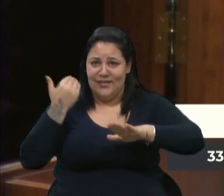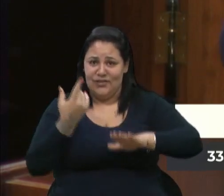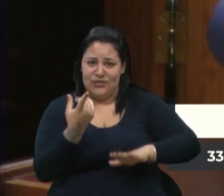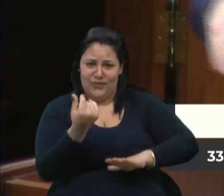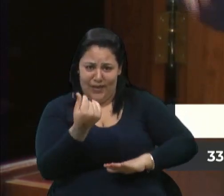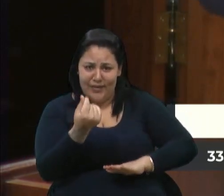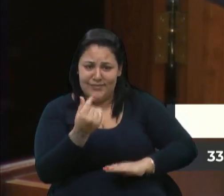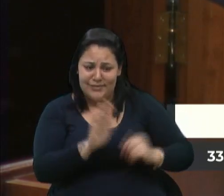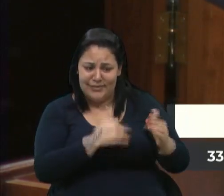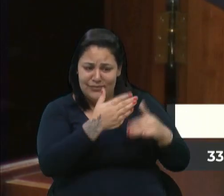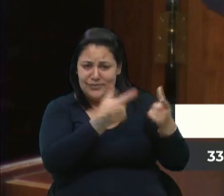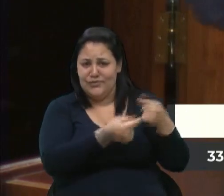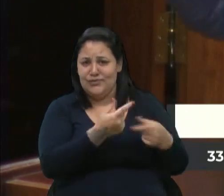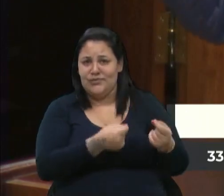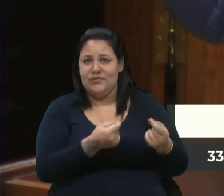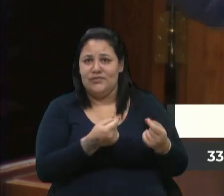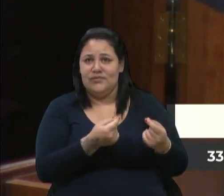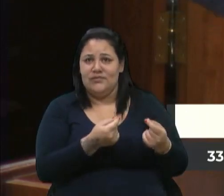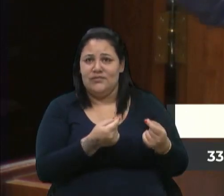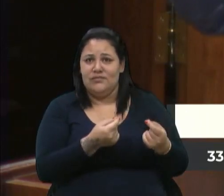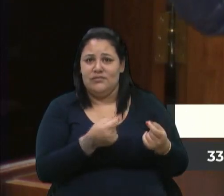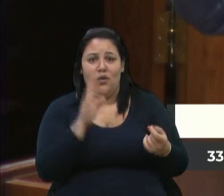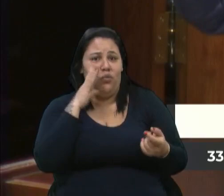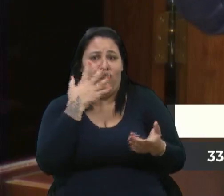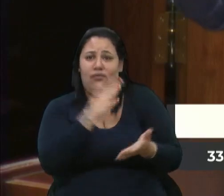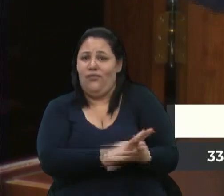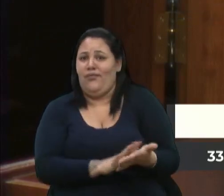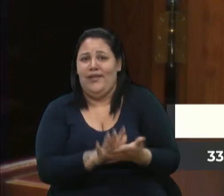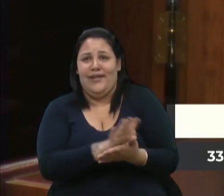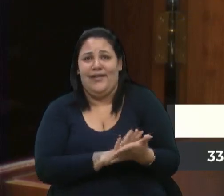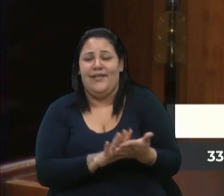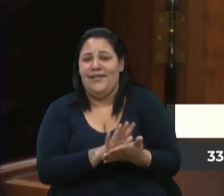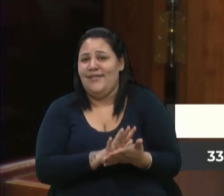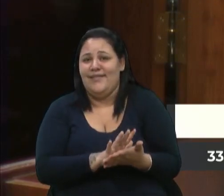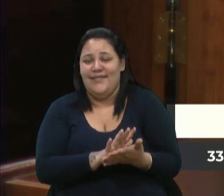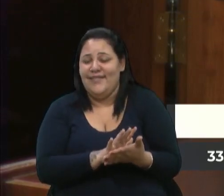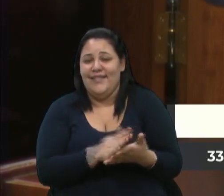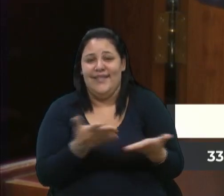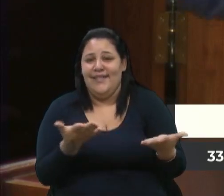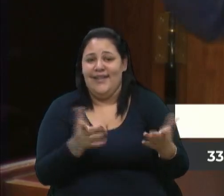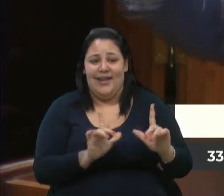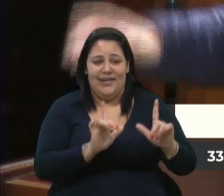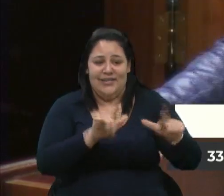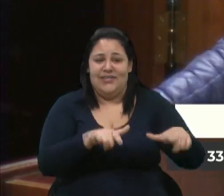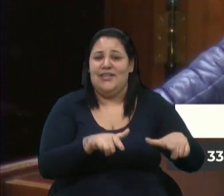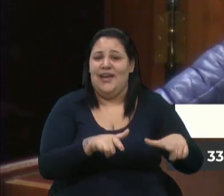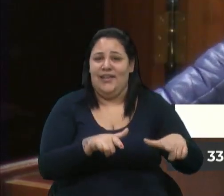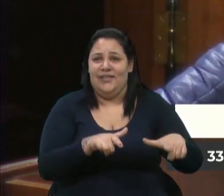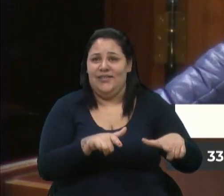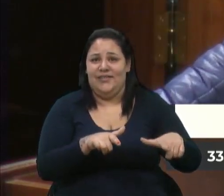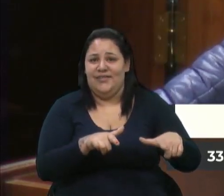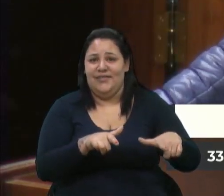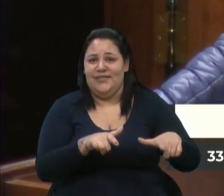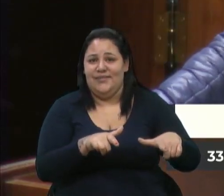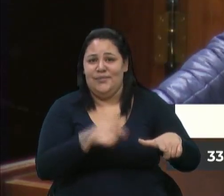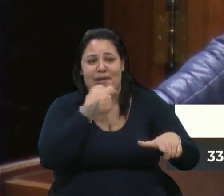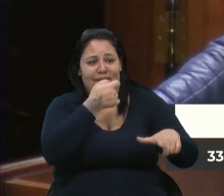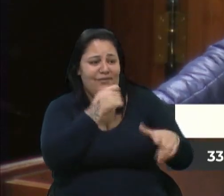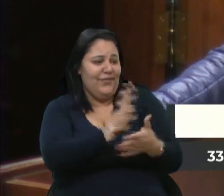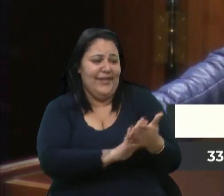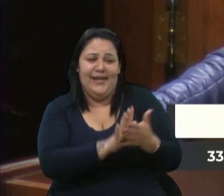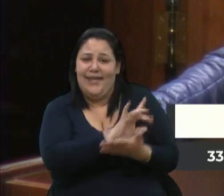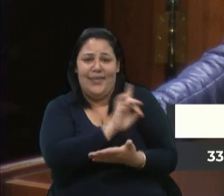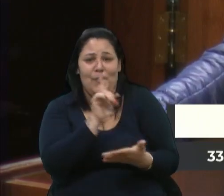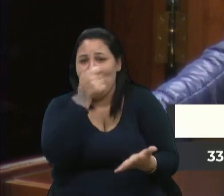para o desenvolvimento econômico, não vai acontecer nada disso, nem a sala do Caxias Cast vai ter. Não paga.